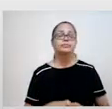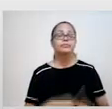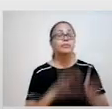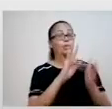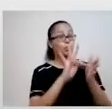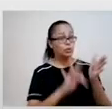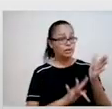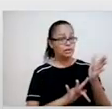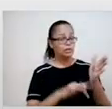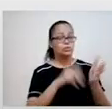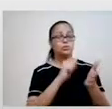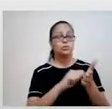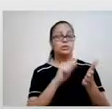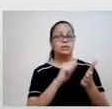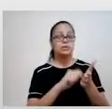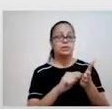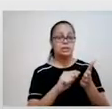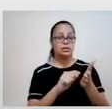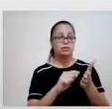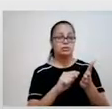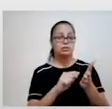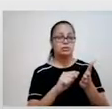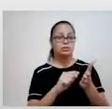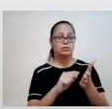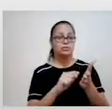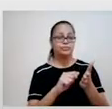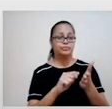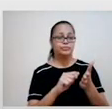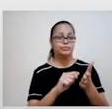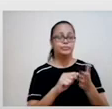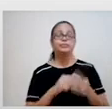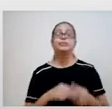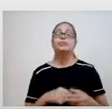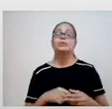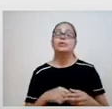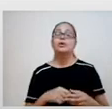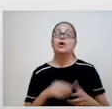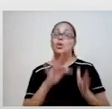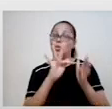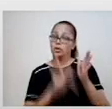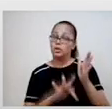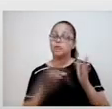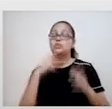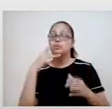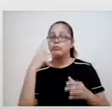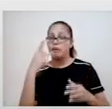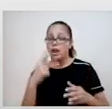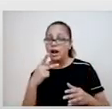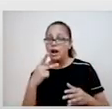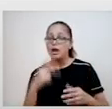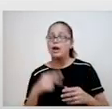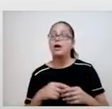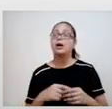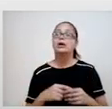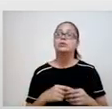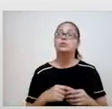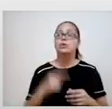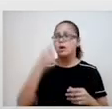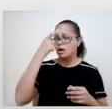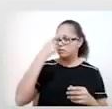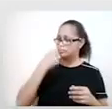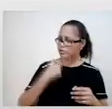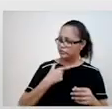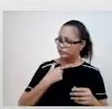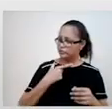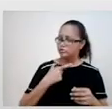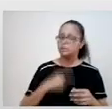O texto escrito, também ele tem aí, como no texto falado eu tenho tom de voz, eu tenho expressão facial, eu tenho